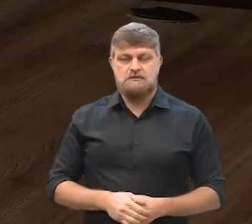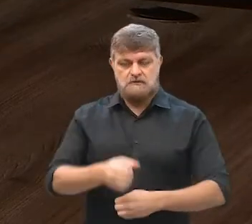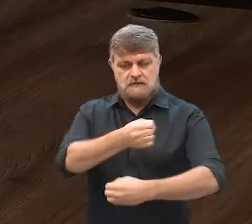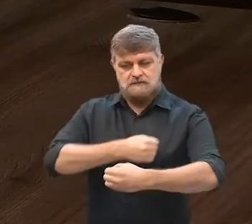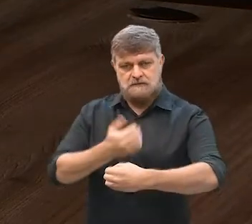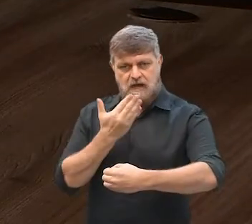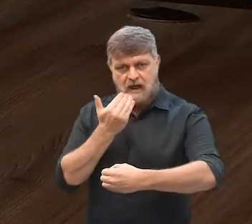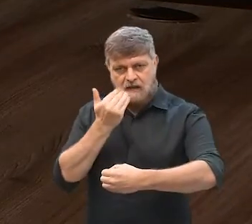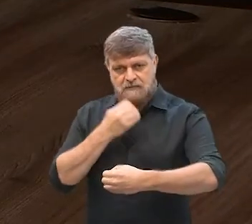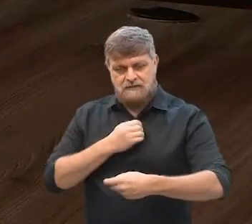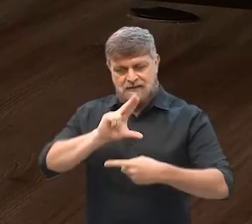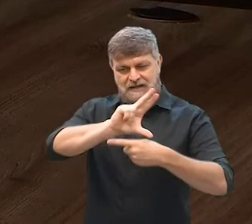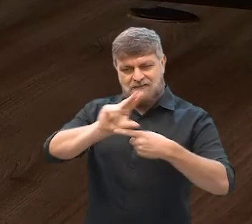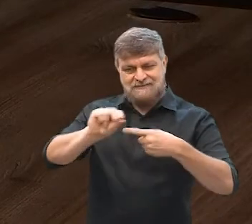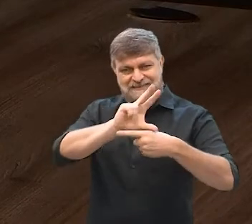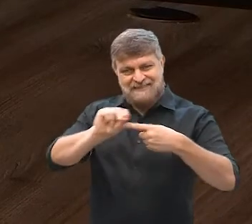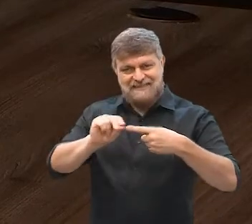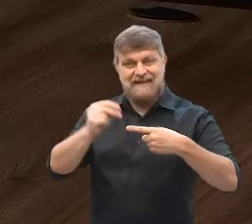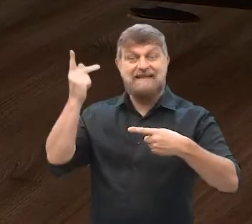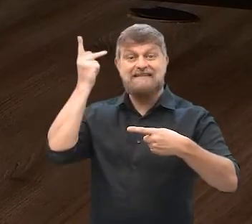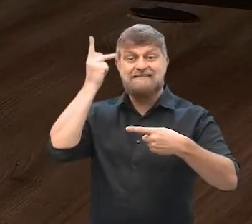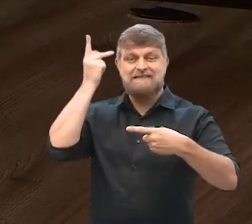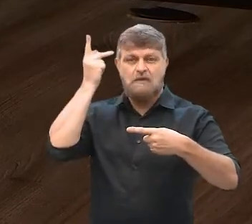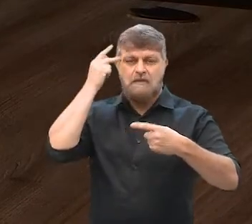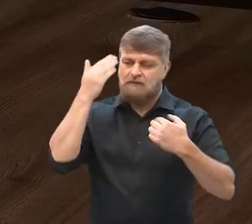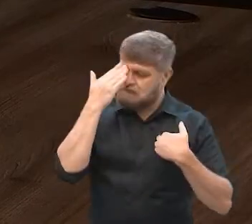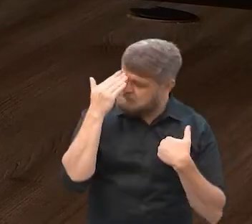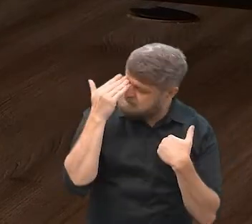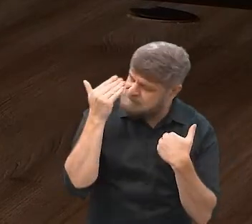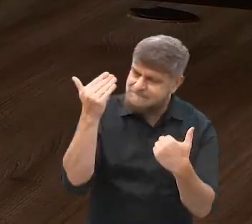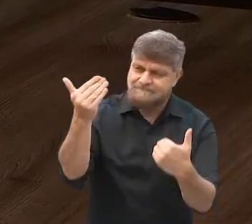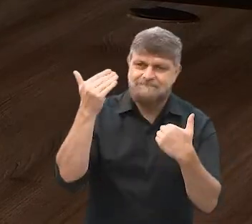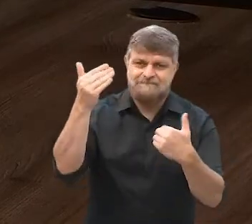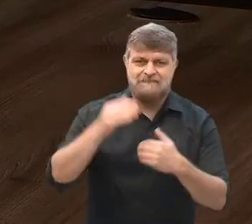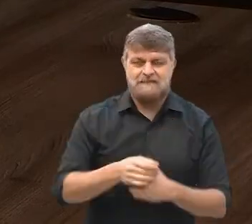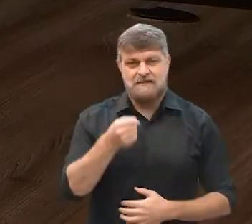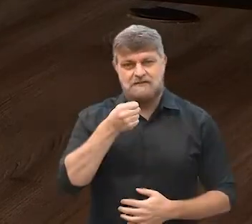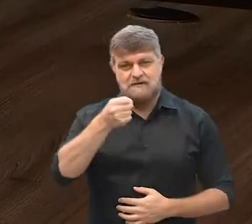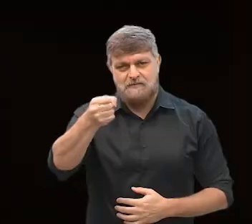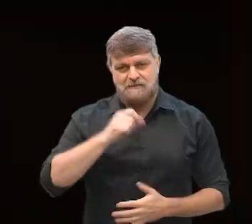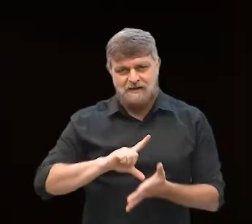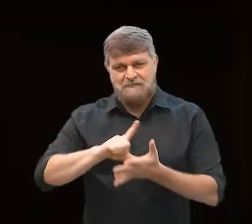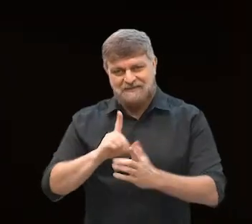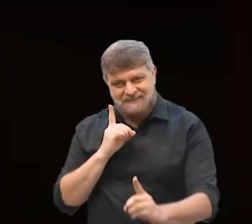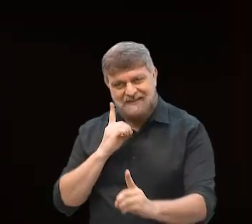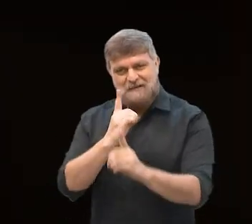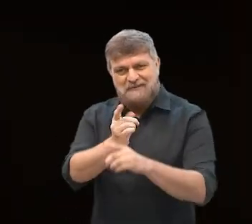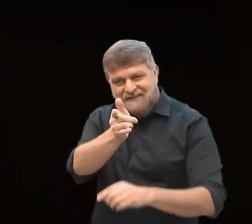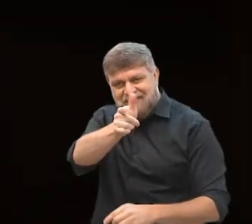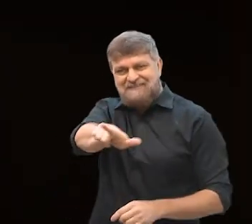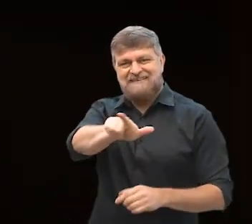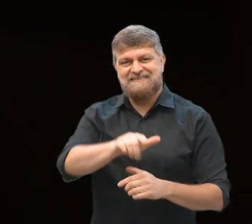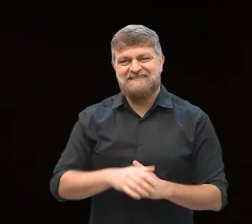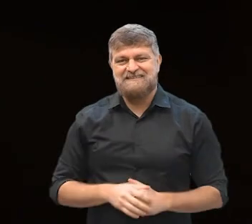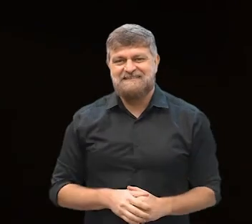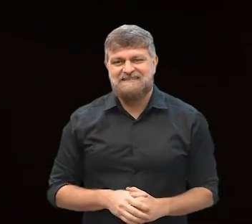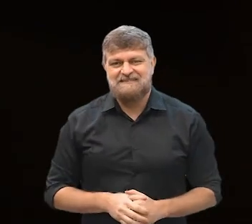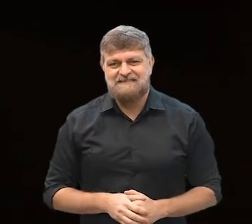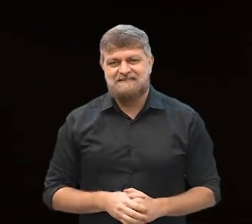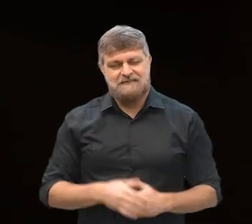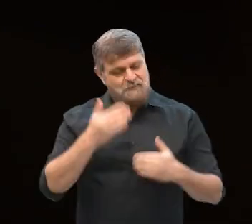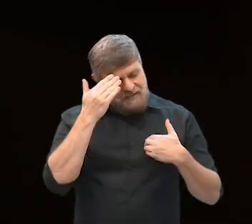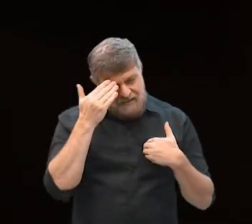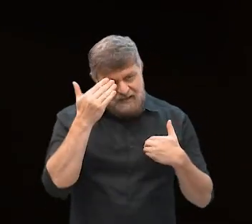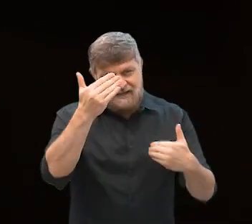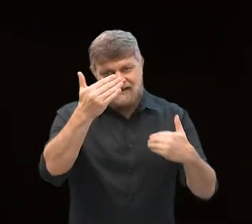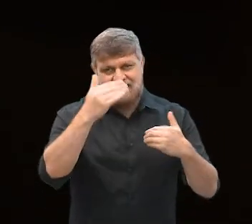e alimentação do Senac São Paulo. Juliana, eu agradeço a sua participação e até uma próxima oportunidade. Eu